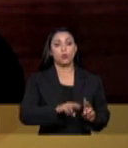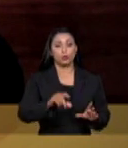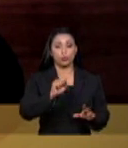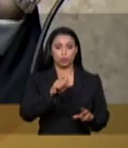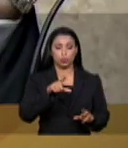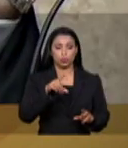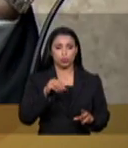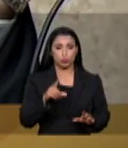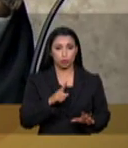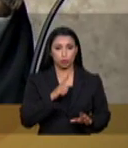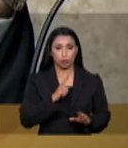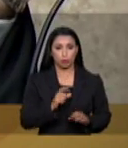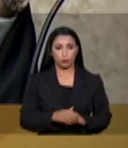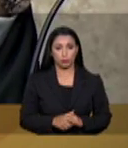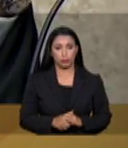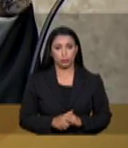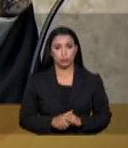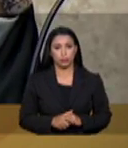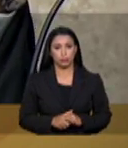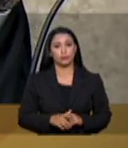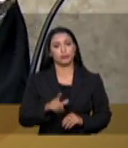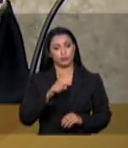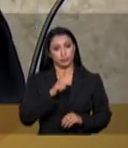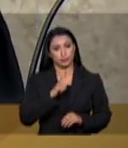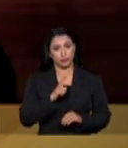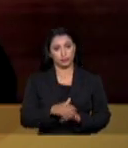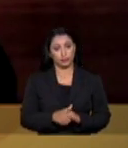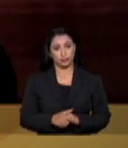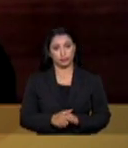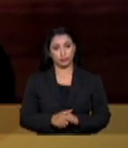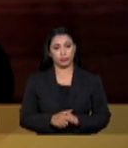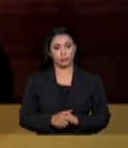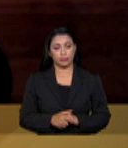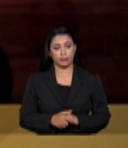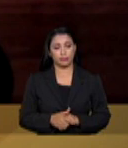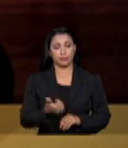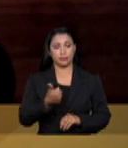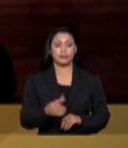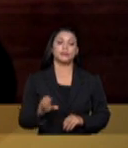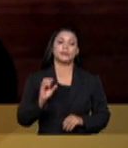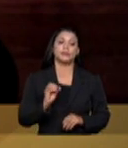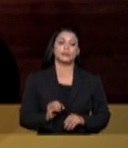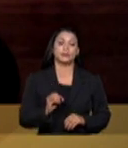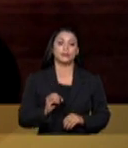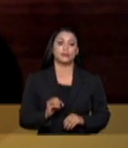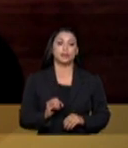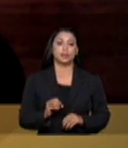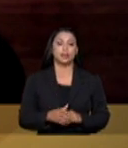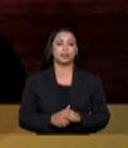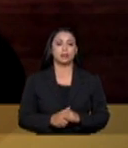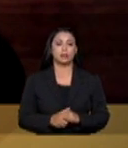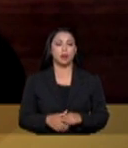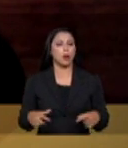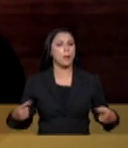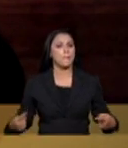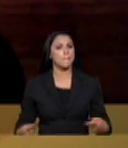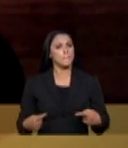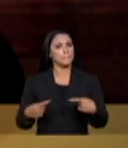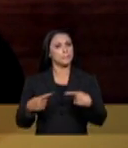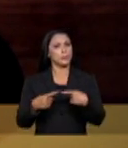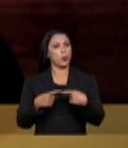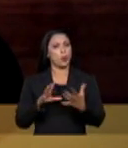do solo Neve existem e décimo a compatibilidade entre a ocupação